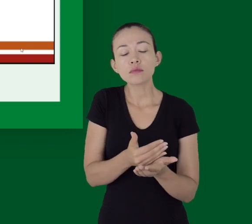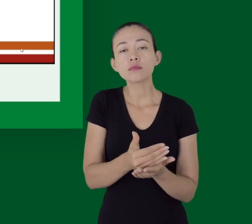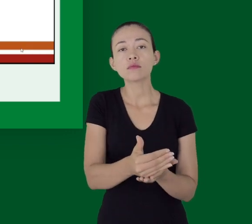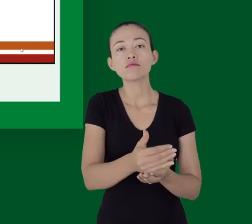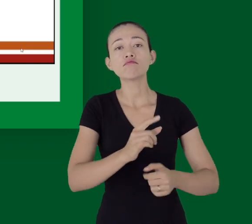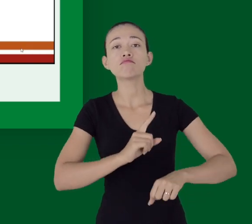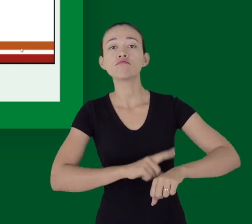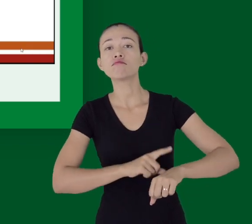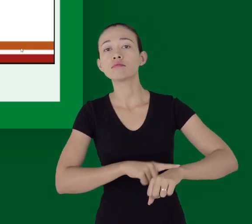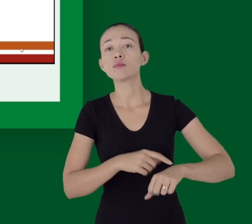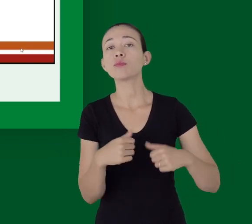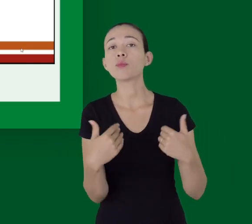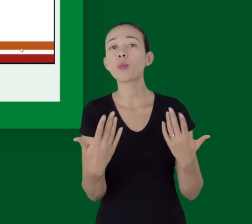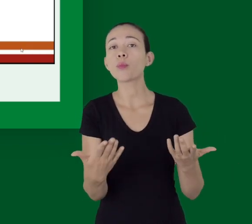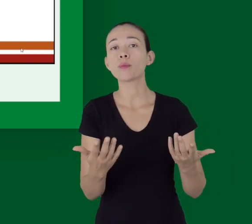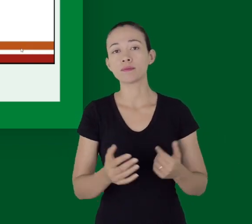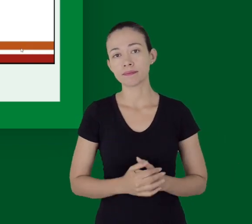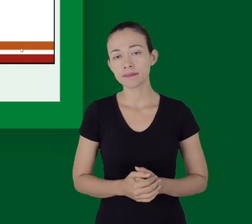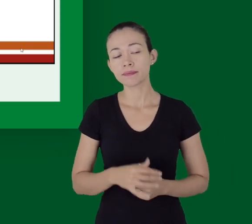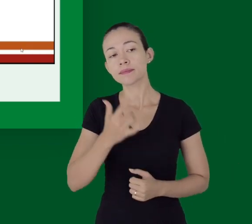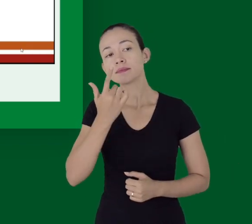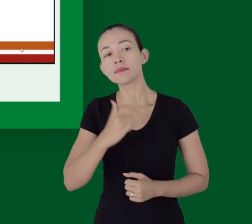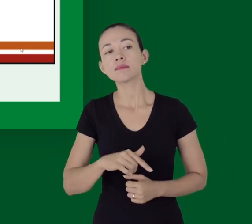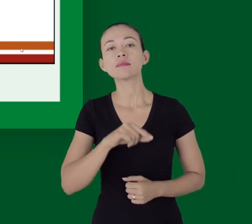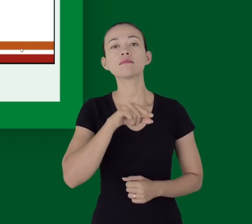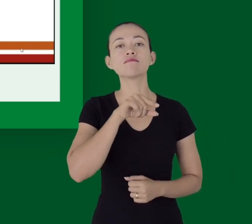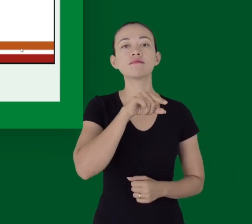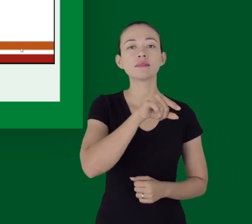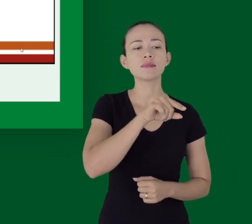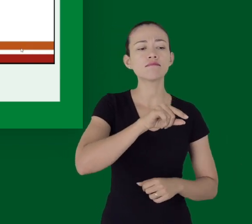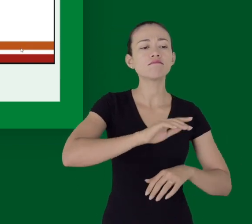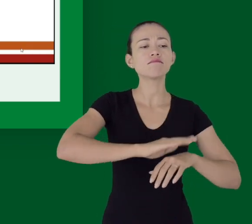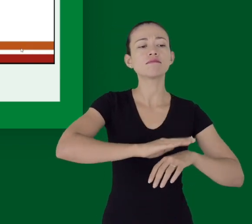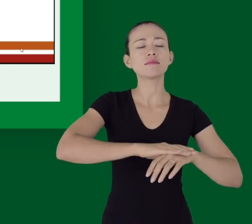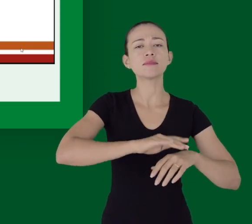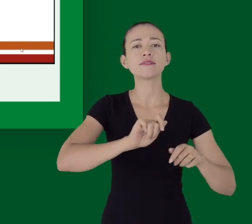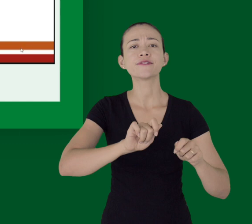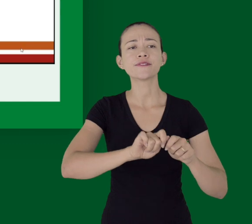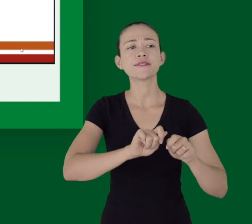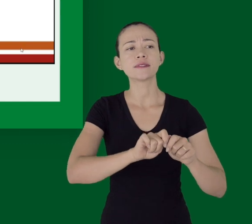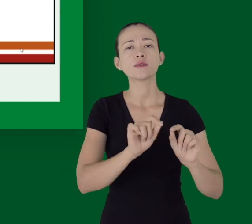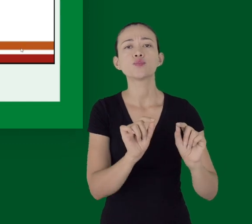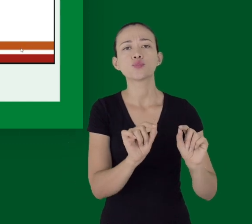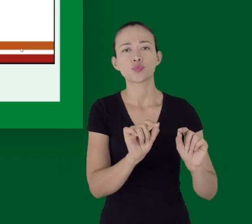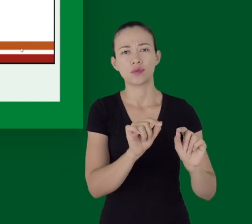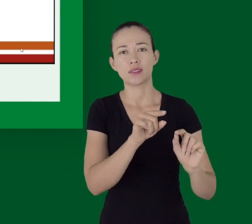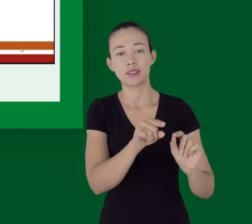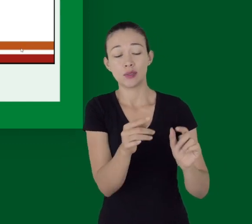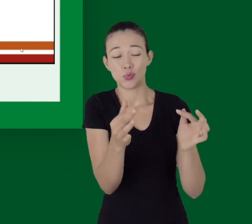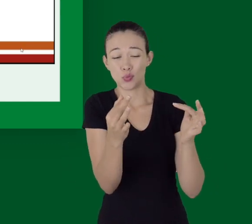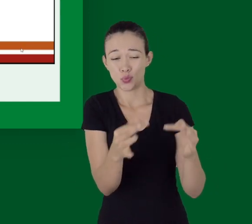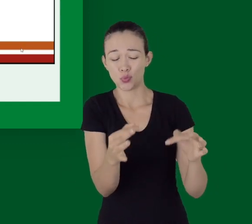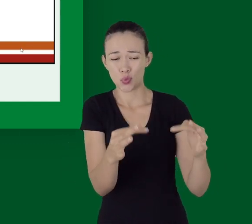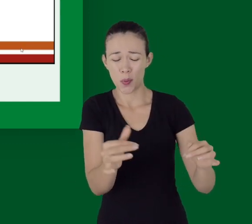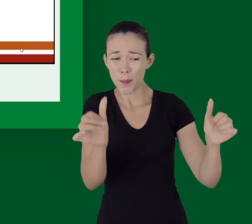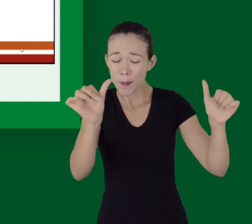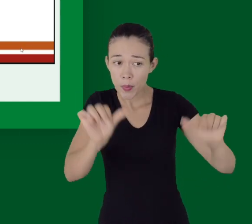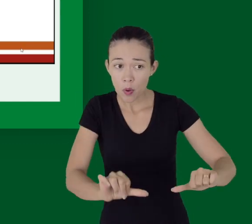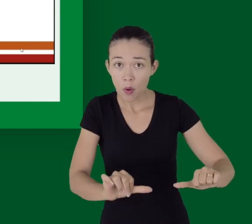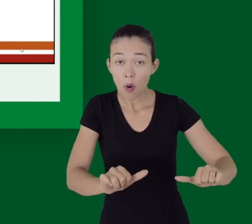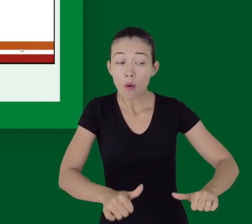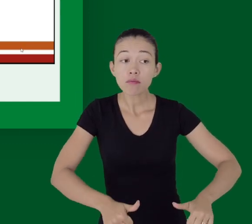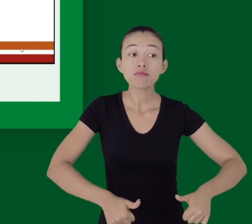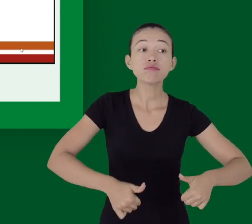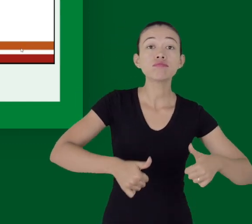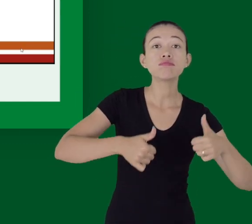começou, o que ele estava fazendo quando a dor começou, se a dor piorava com alguma coisa ou melhorava com alguma coisa,